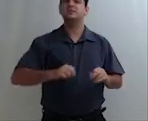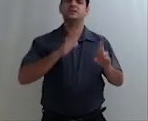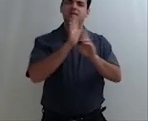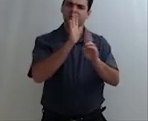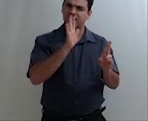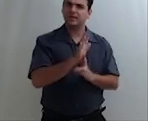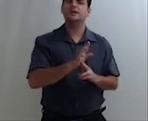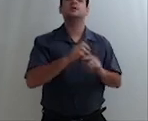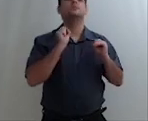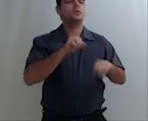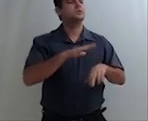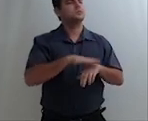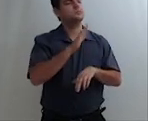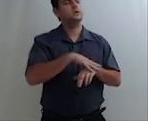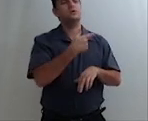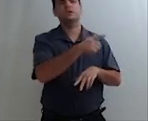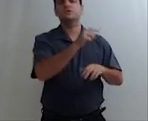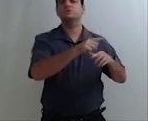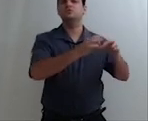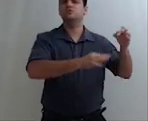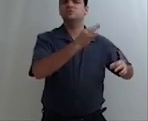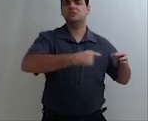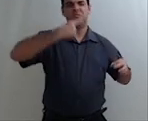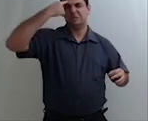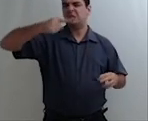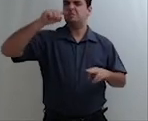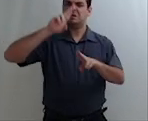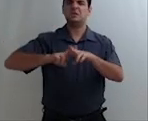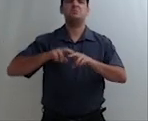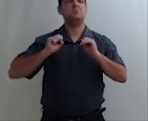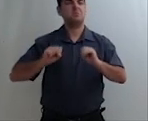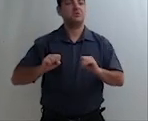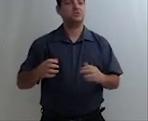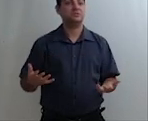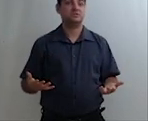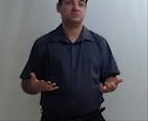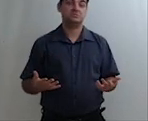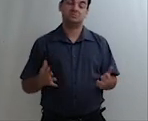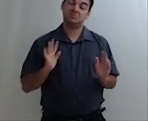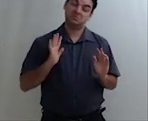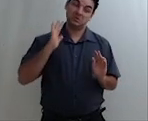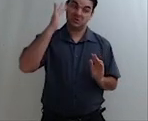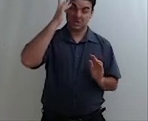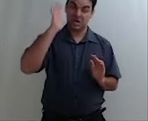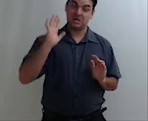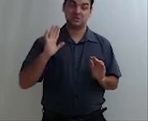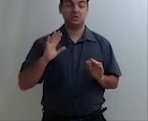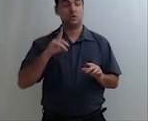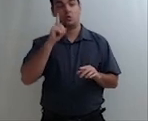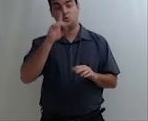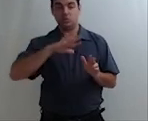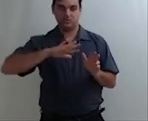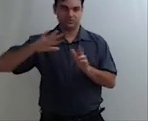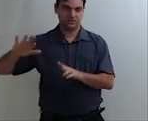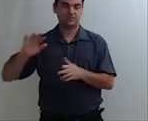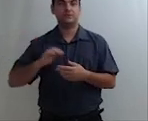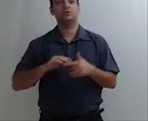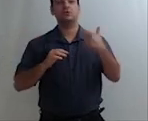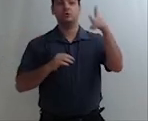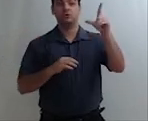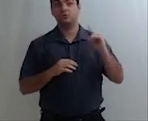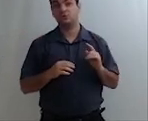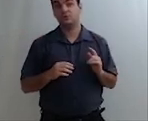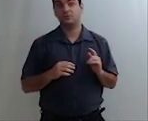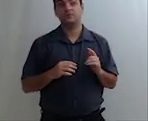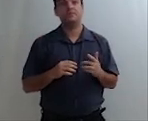de ofício as medidas protetivas então já seria uma ressalva outra situação que me ocorreu que já deparei que é